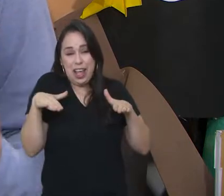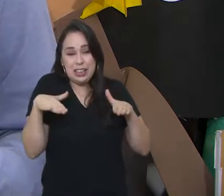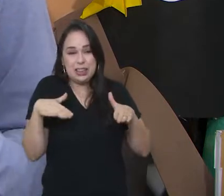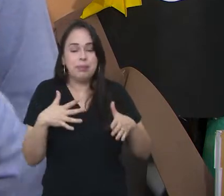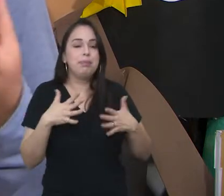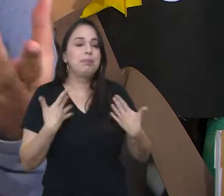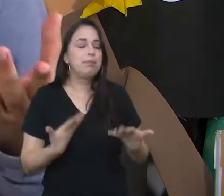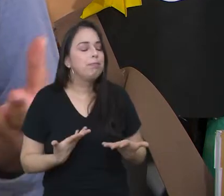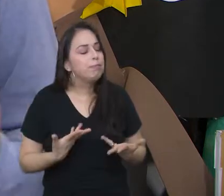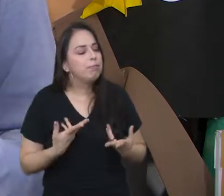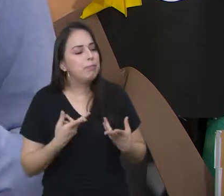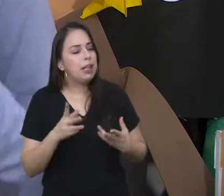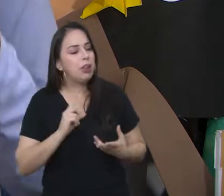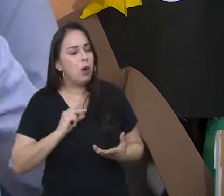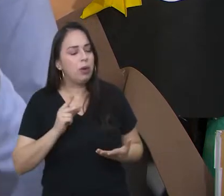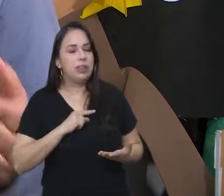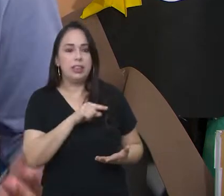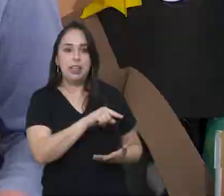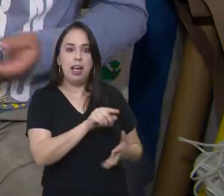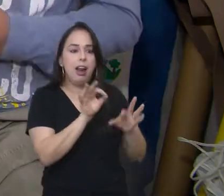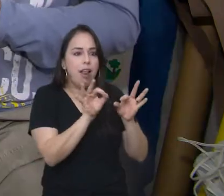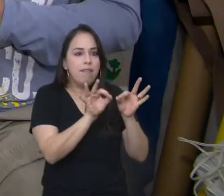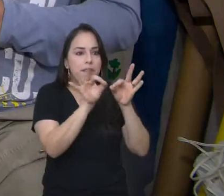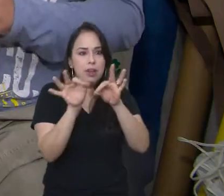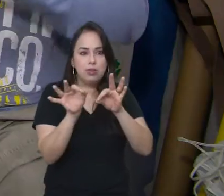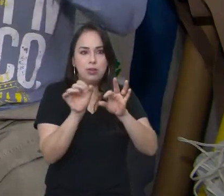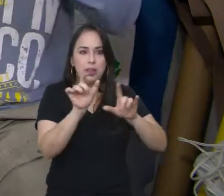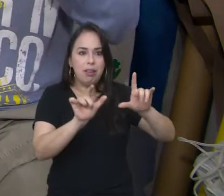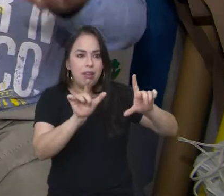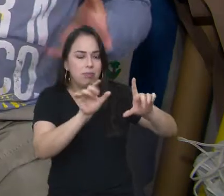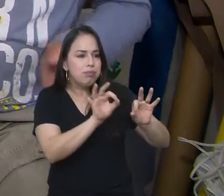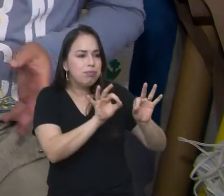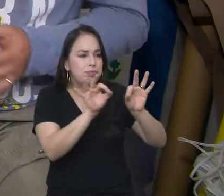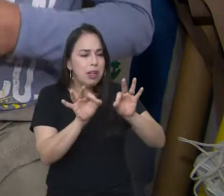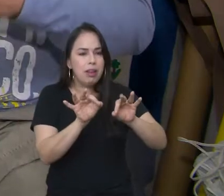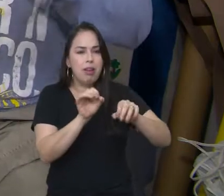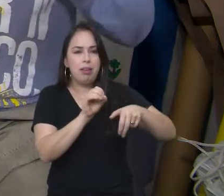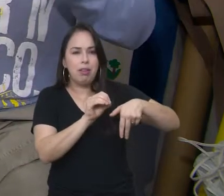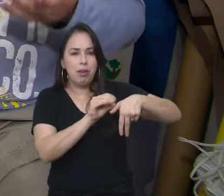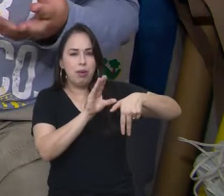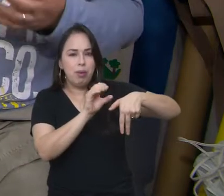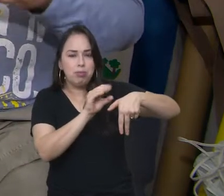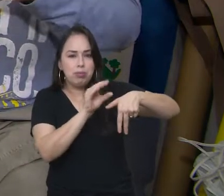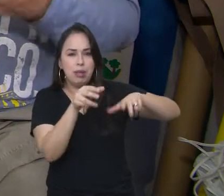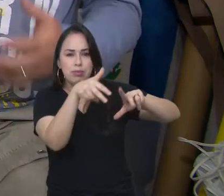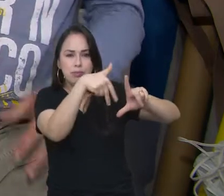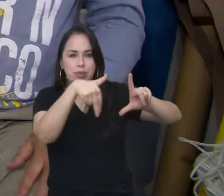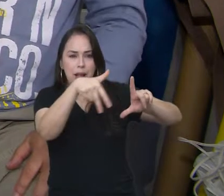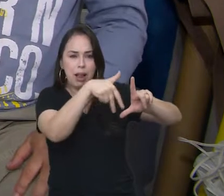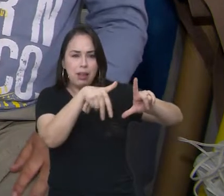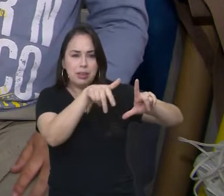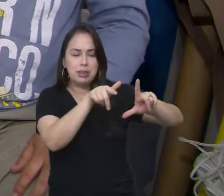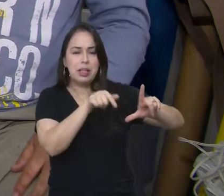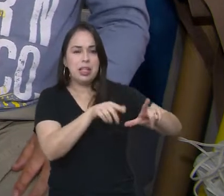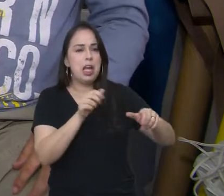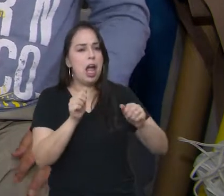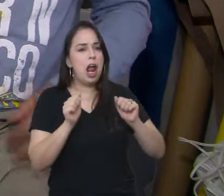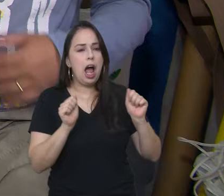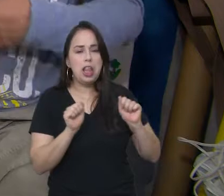falei assim, nossa, mas... E ela assistindo aqueles desenhinhos, de novo, a TV Cultura, trazendo lá